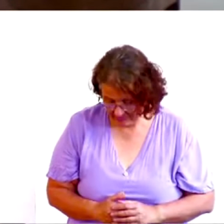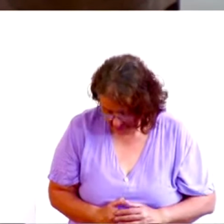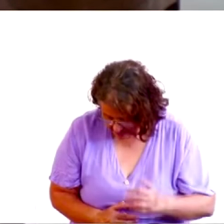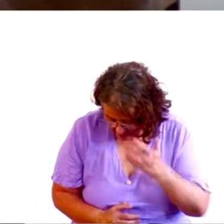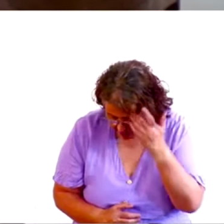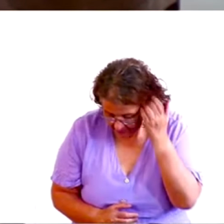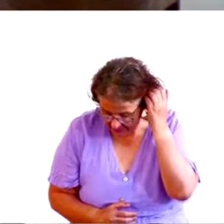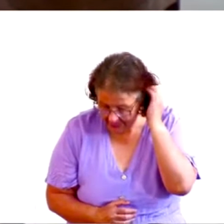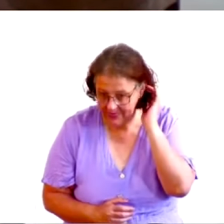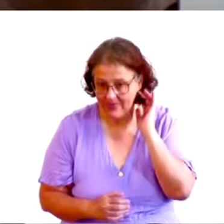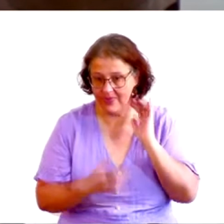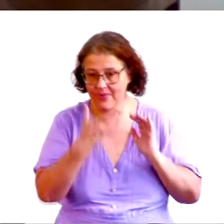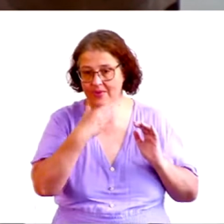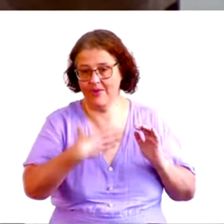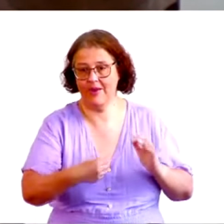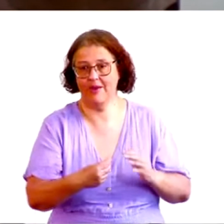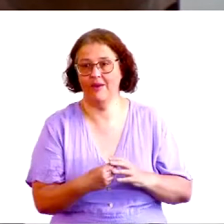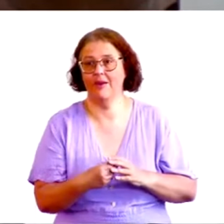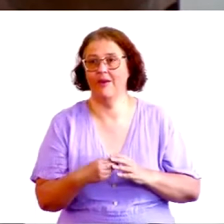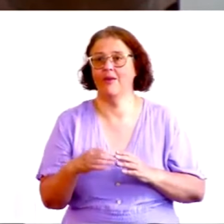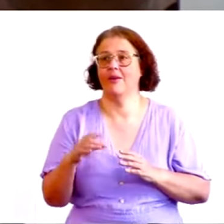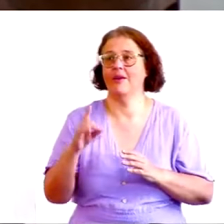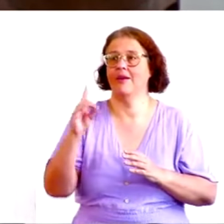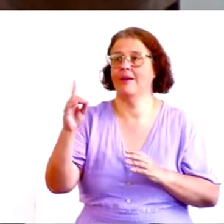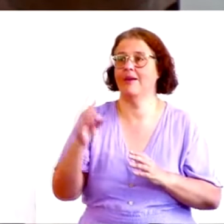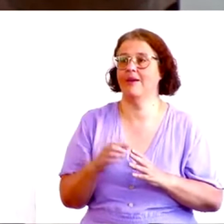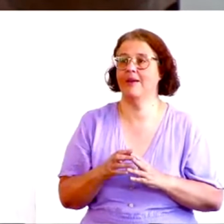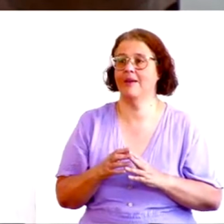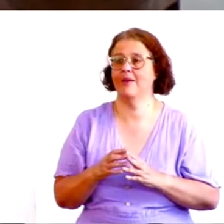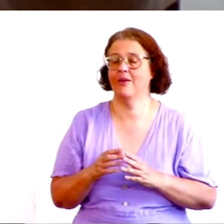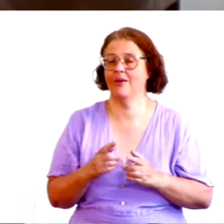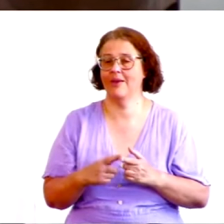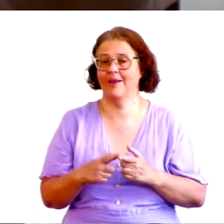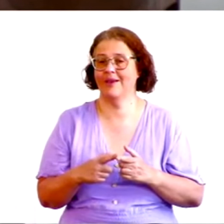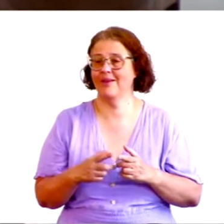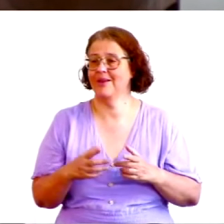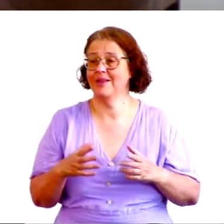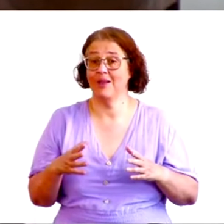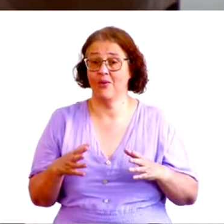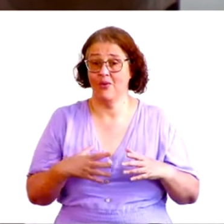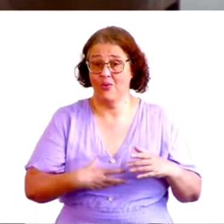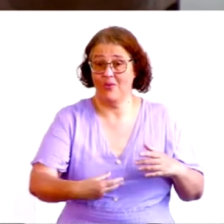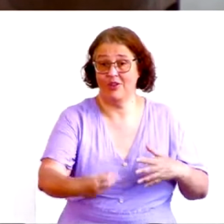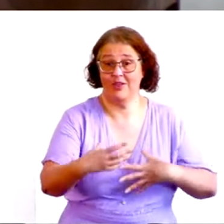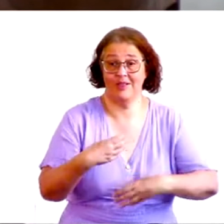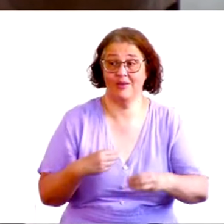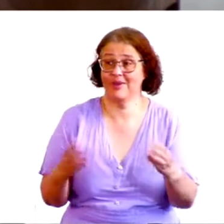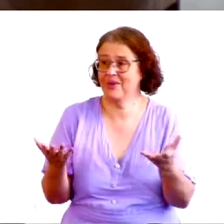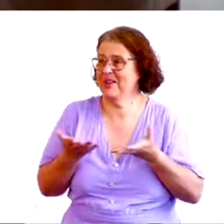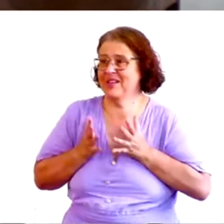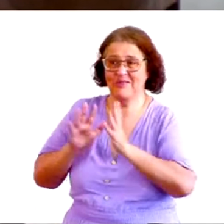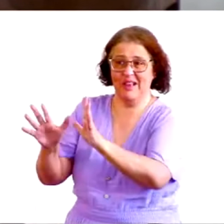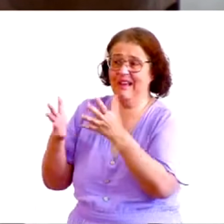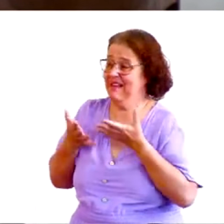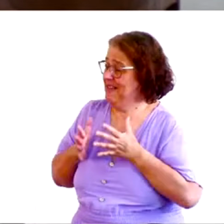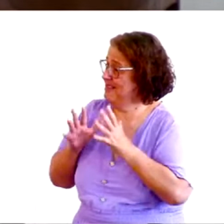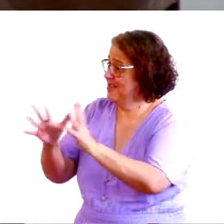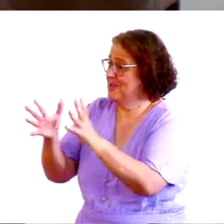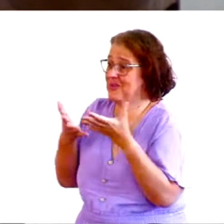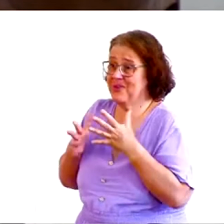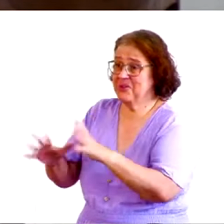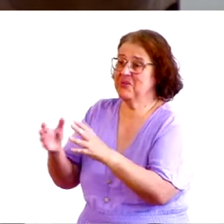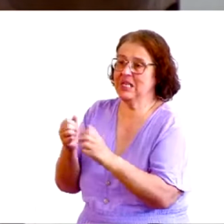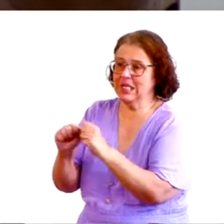de Deus é uma geração que não quer a sua voz não quero o seu governo não quero seu domínio não quer o controle